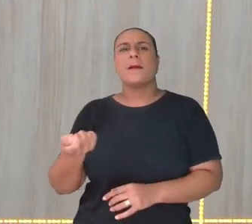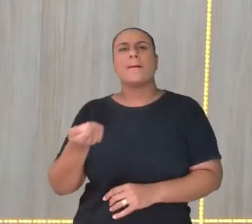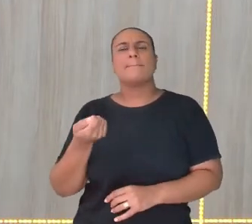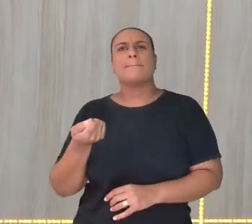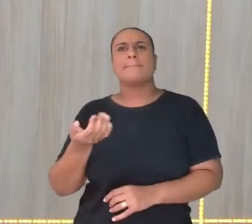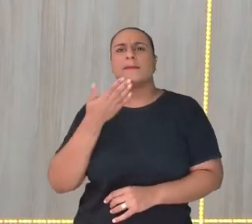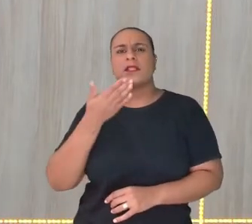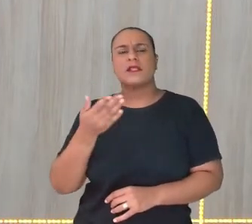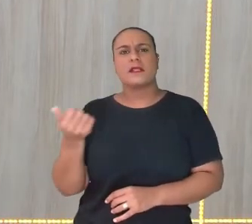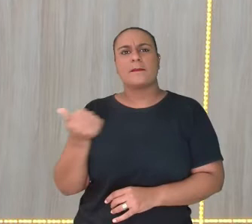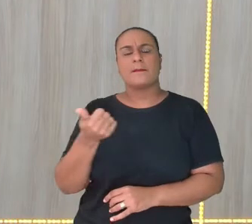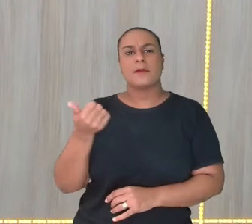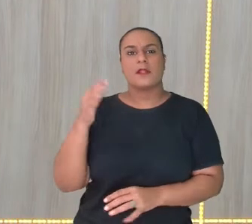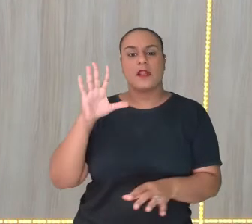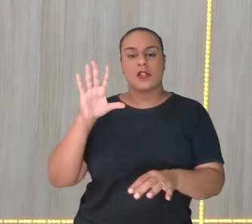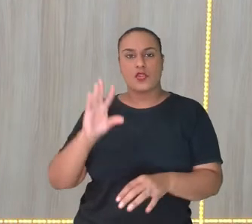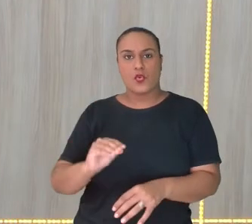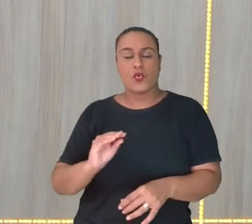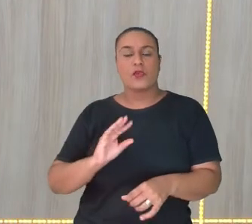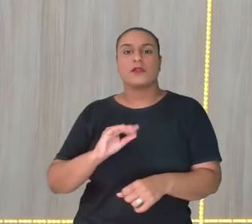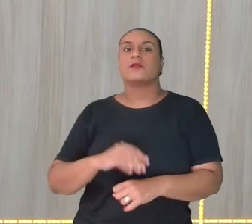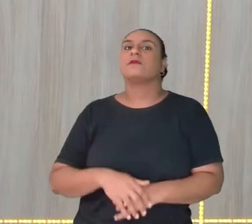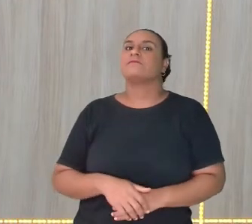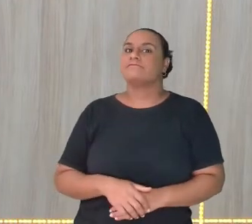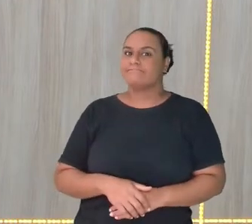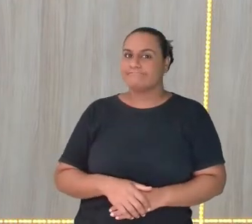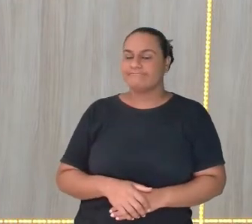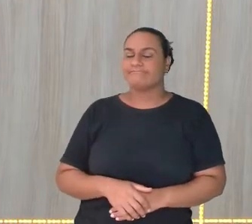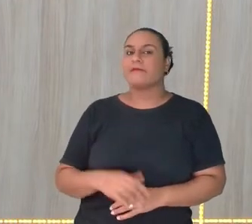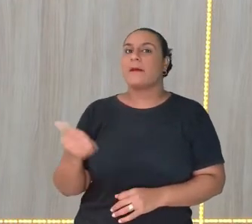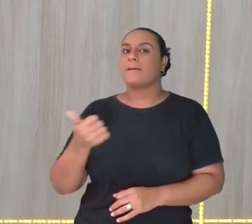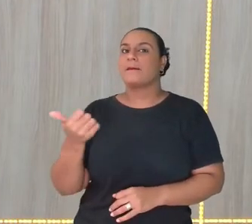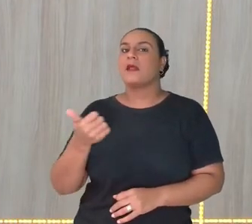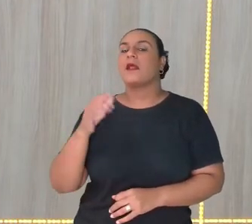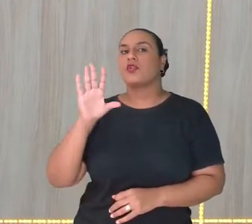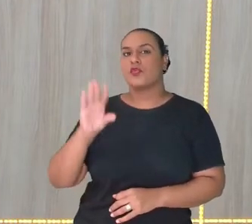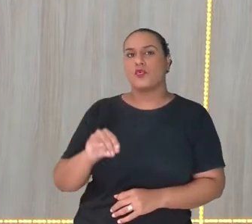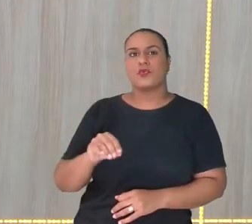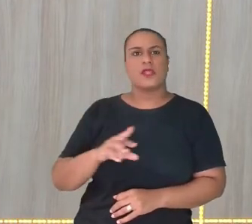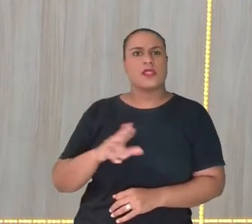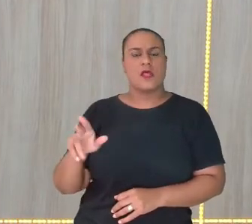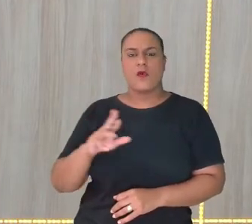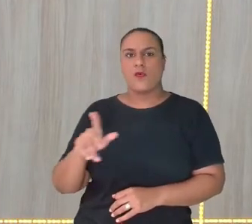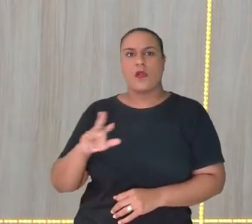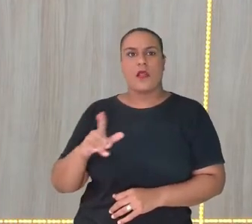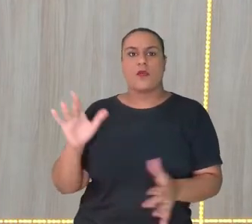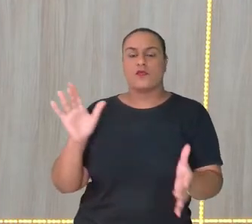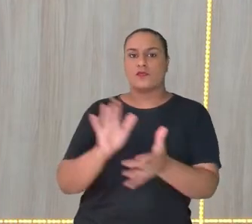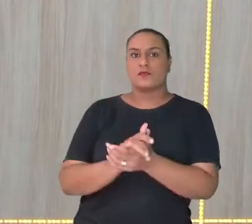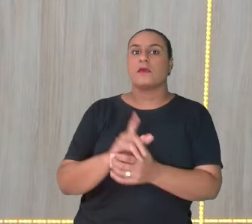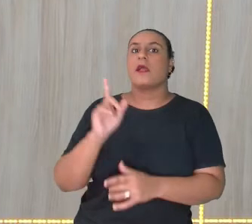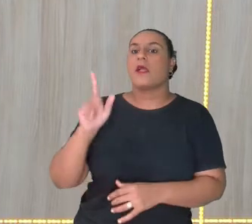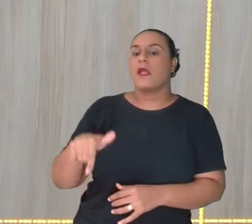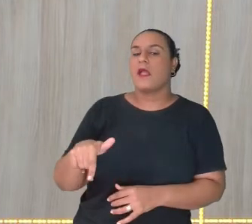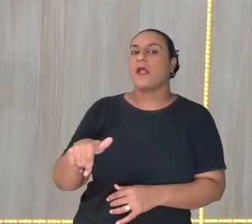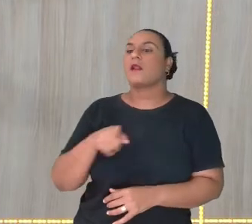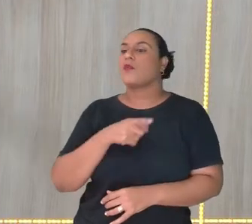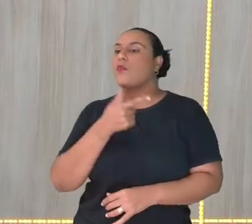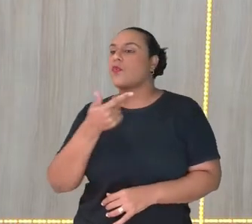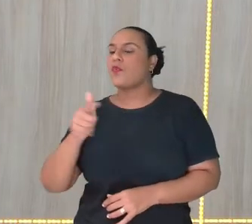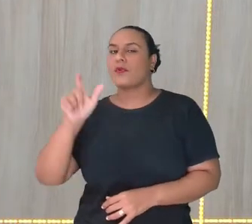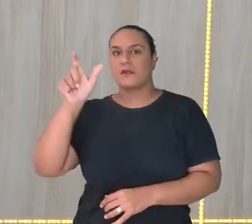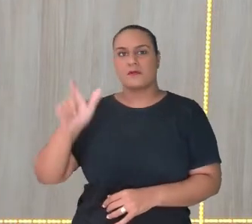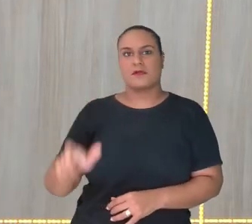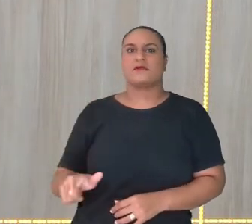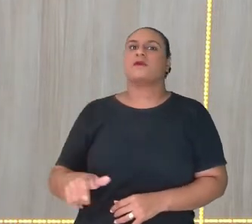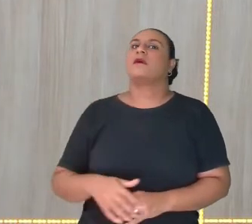noite. Então a primeira noite de núpcias daquela esposa não era com o seu esposo, mas com o nobre. Era outra